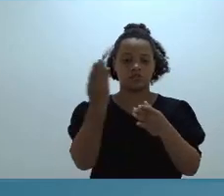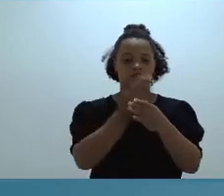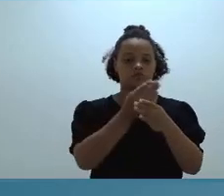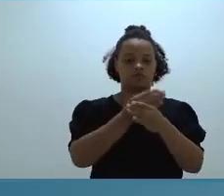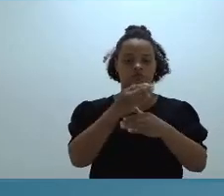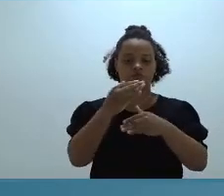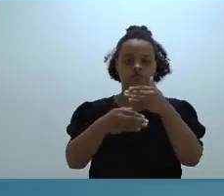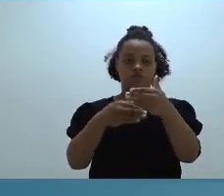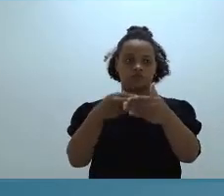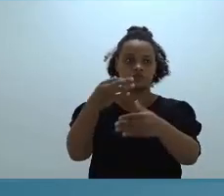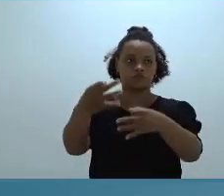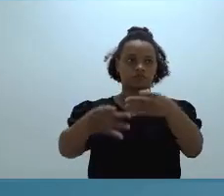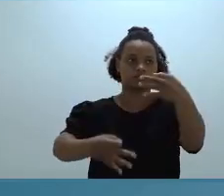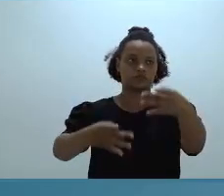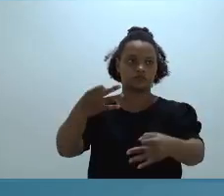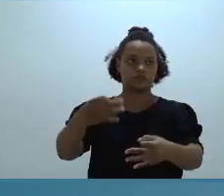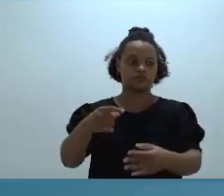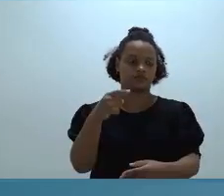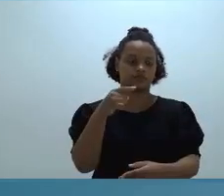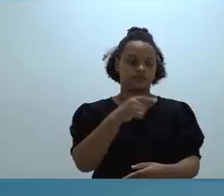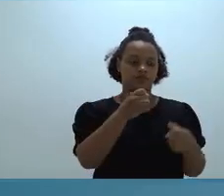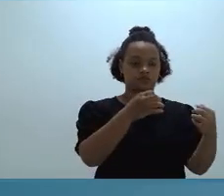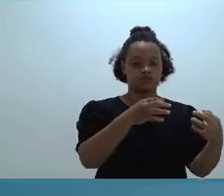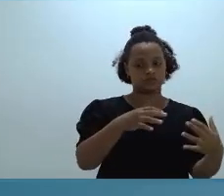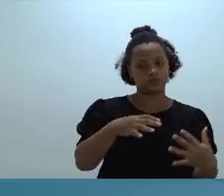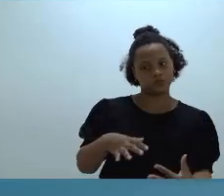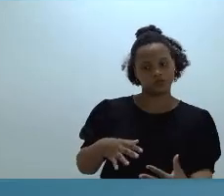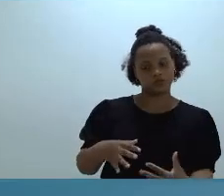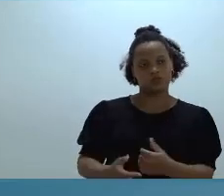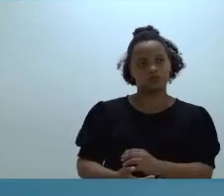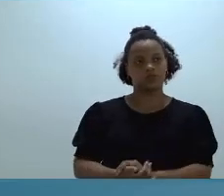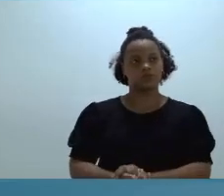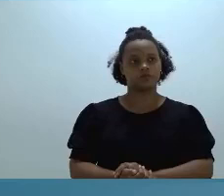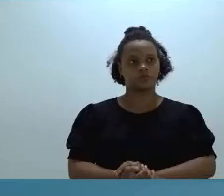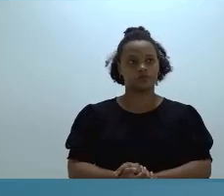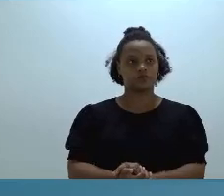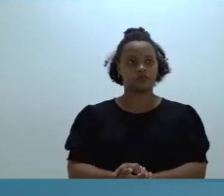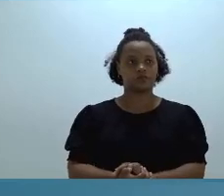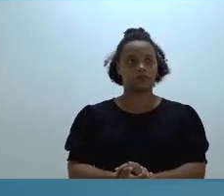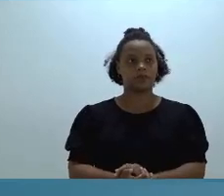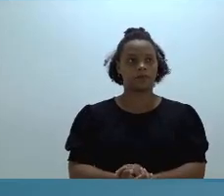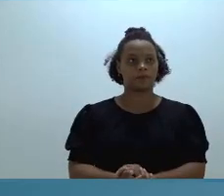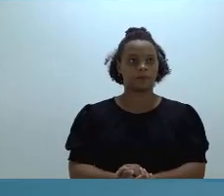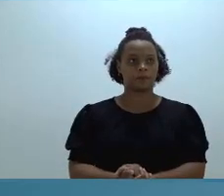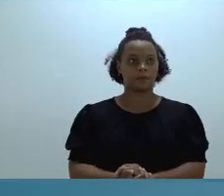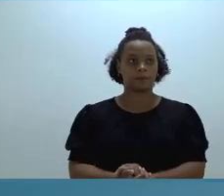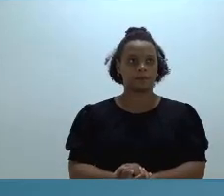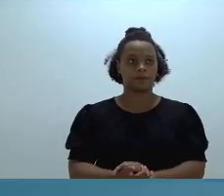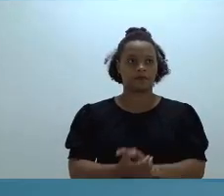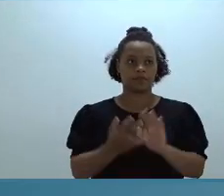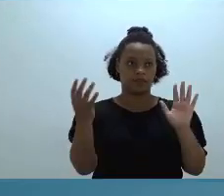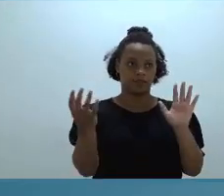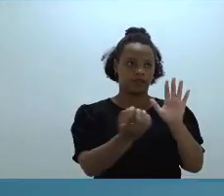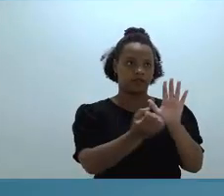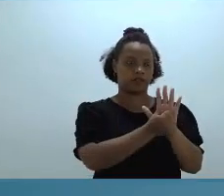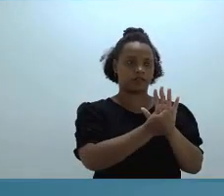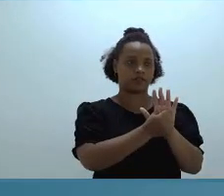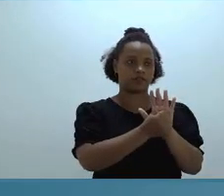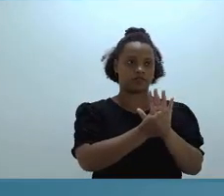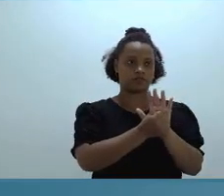julgada. Isso dizem os impetrantes. Asseveram também que a negativa de cumprimento do